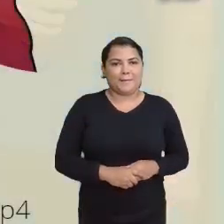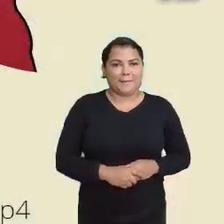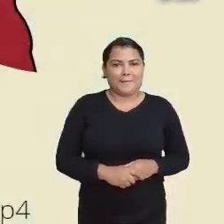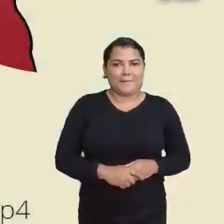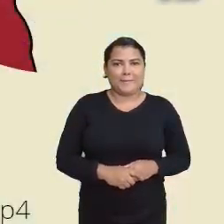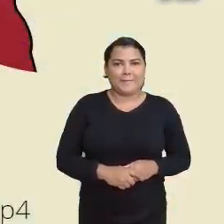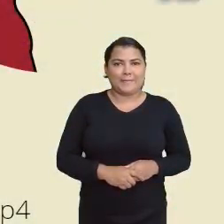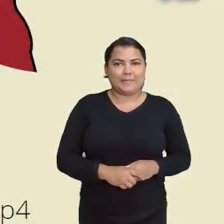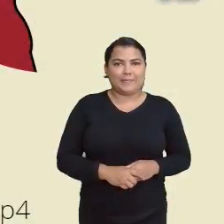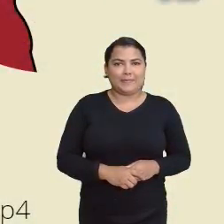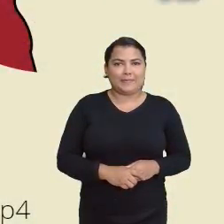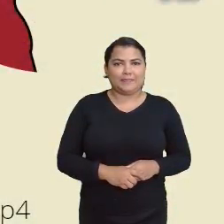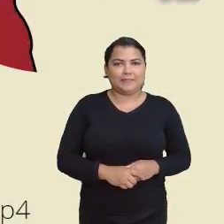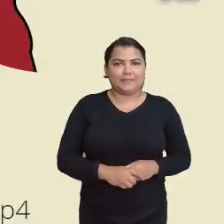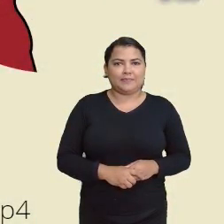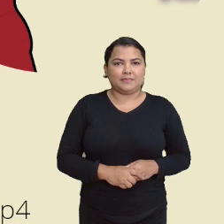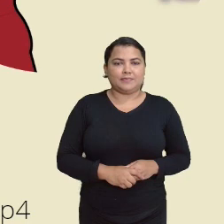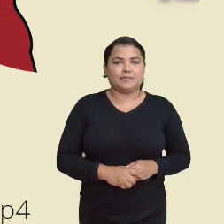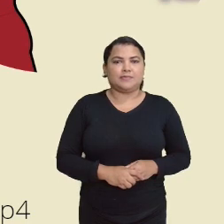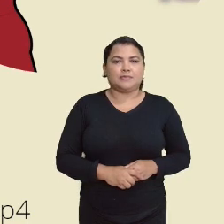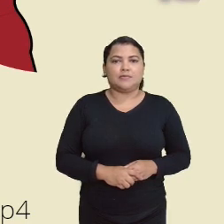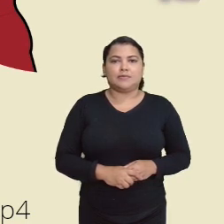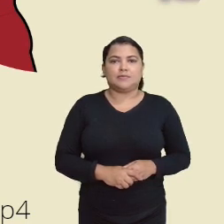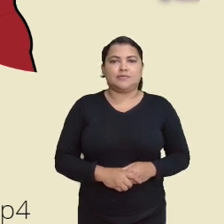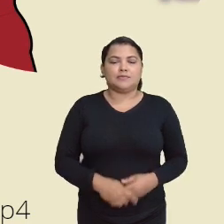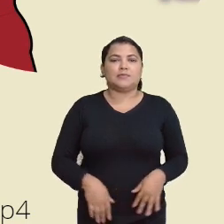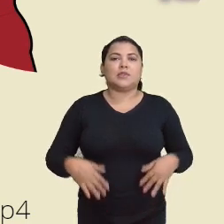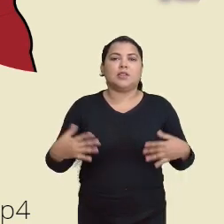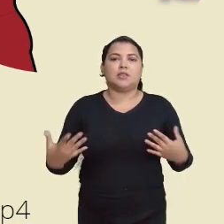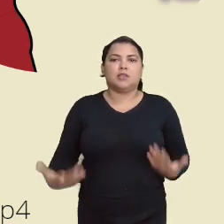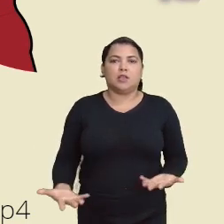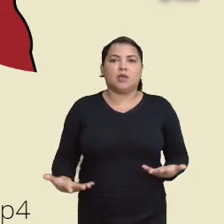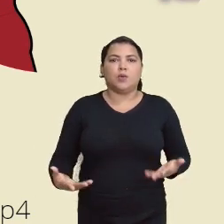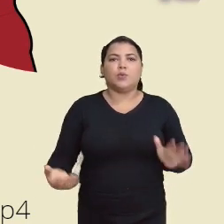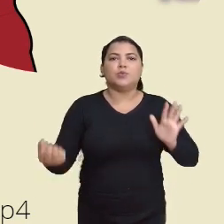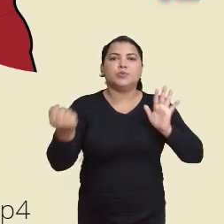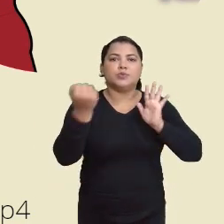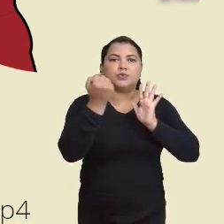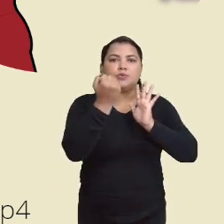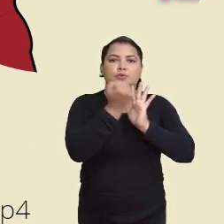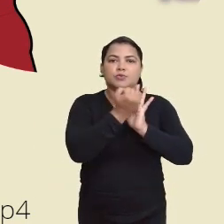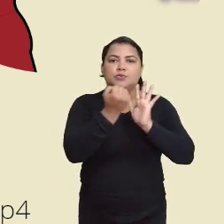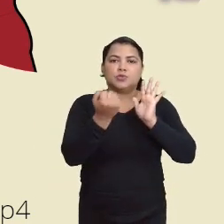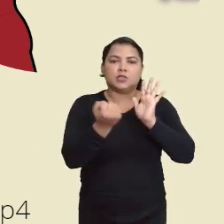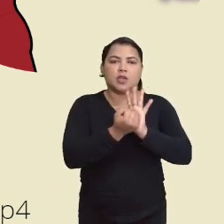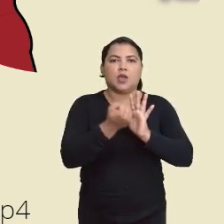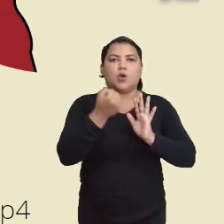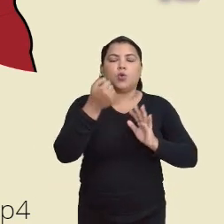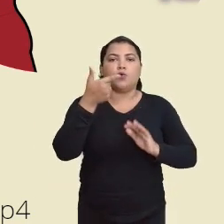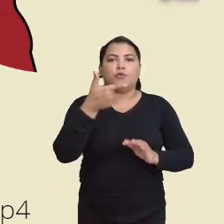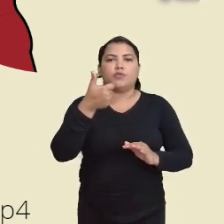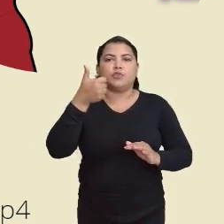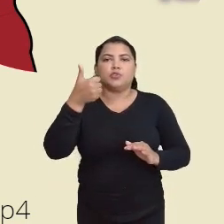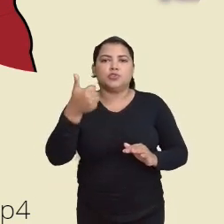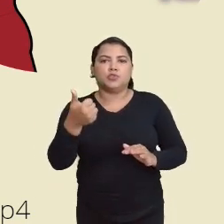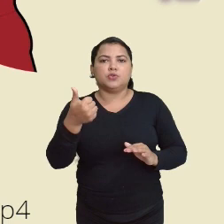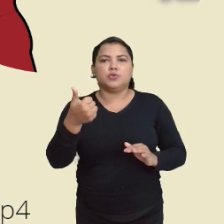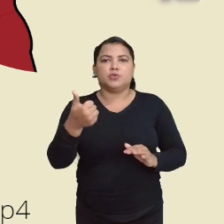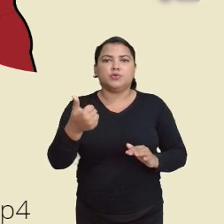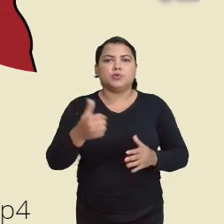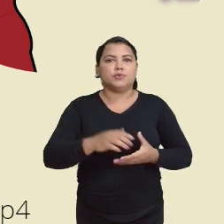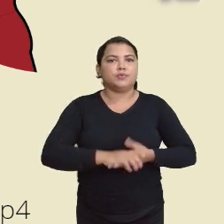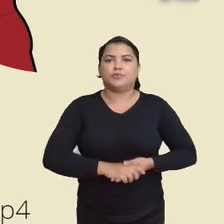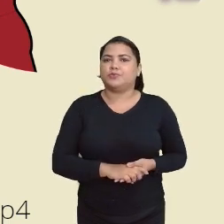O corpo em certo ritmo é uma das três principais artes cênicas da antiguidade, ao lado do teatro e